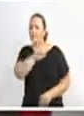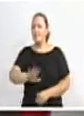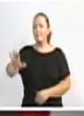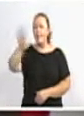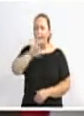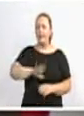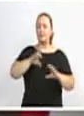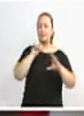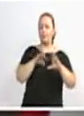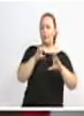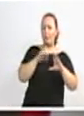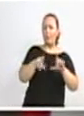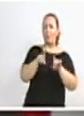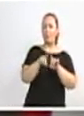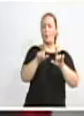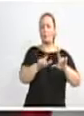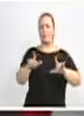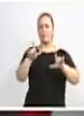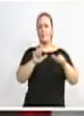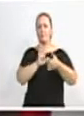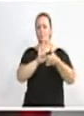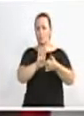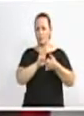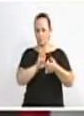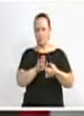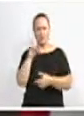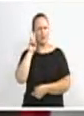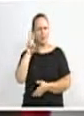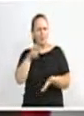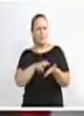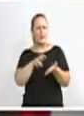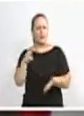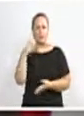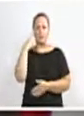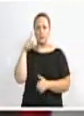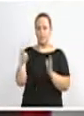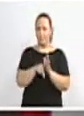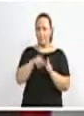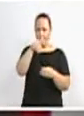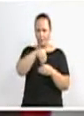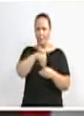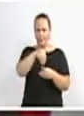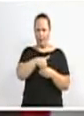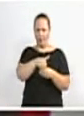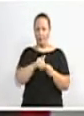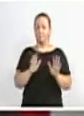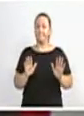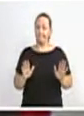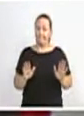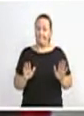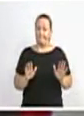seus parceiros passaram na manhã do dia das eleições? E deu o que deu.